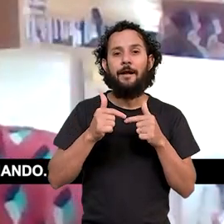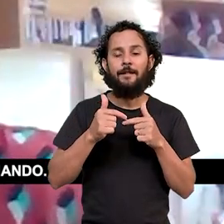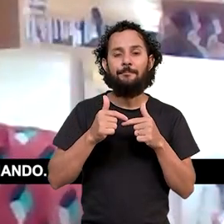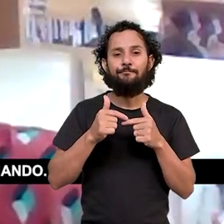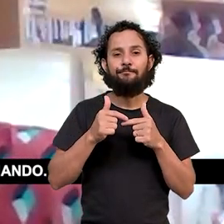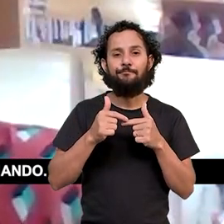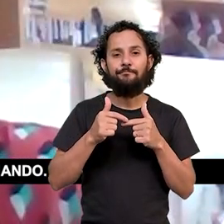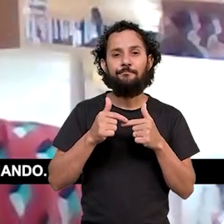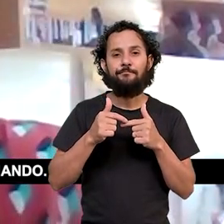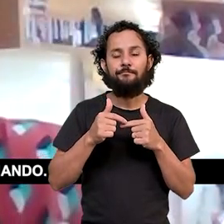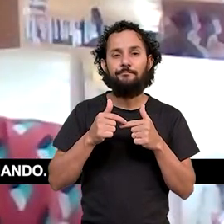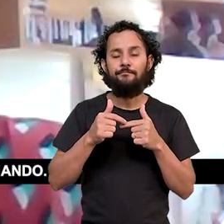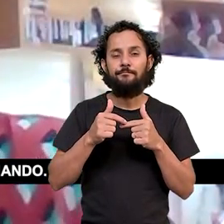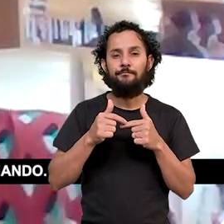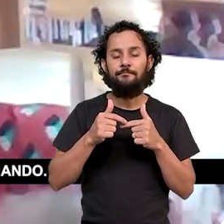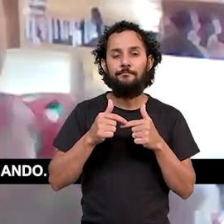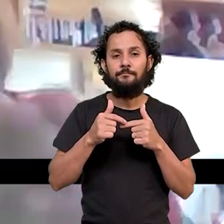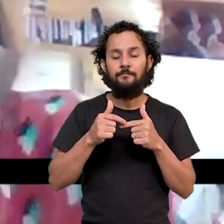trabalhando.